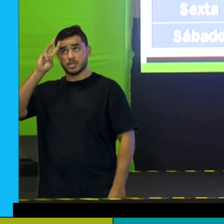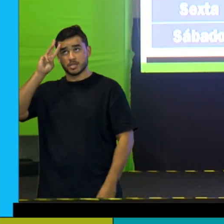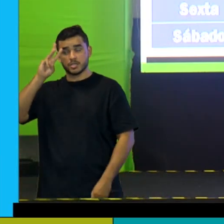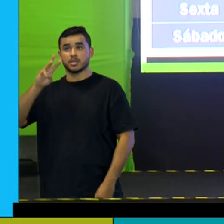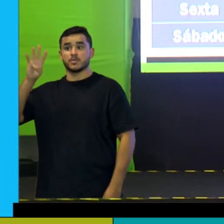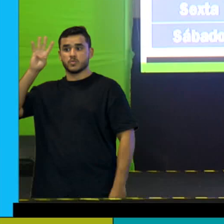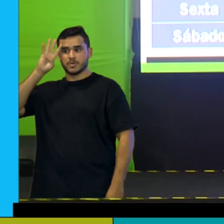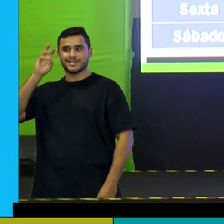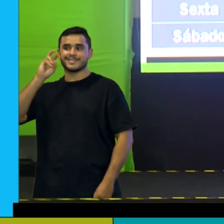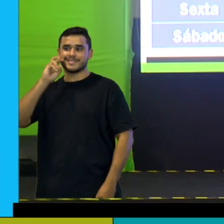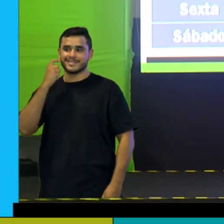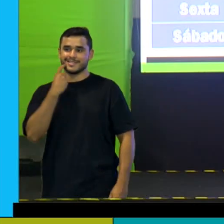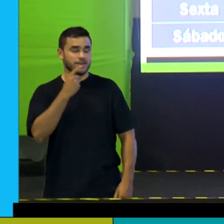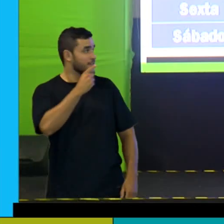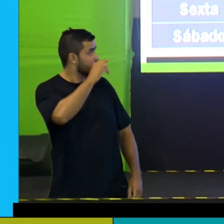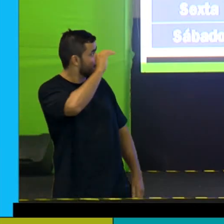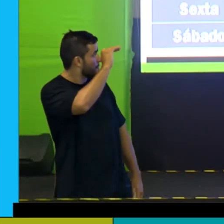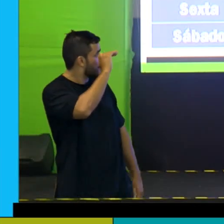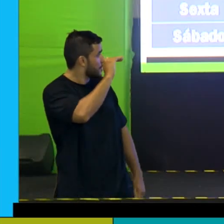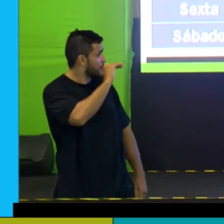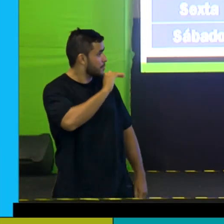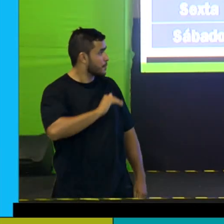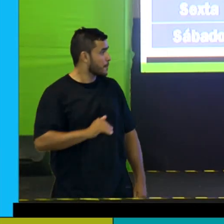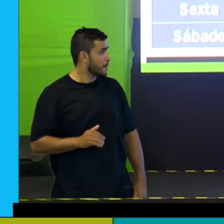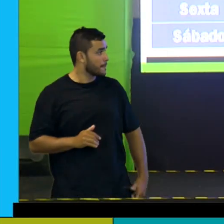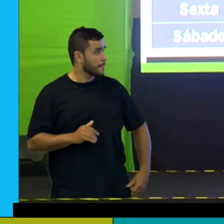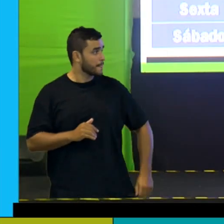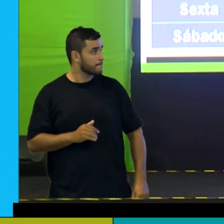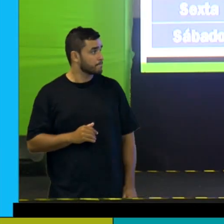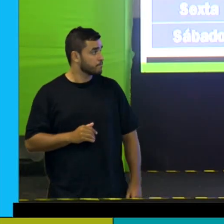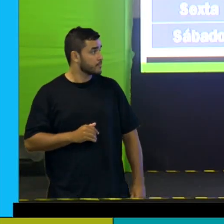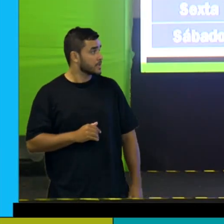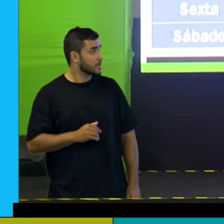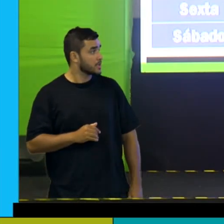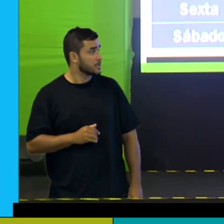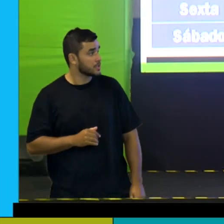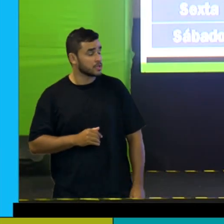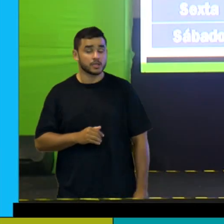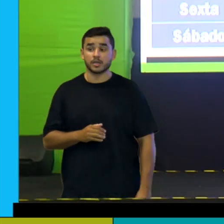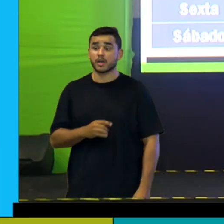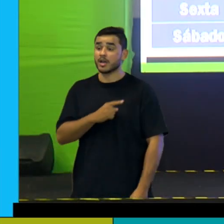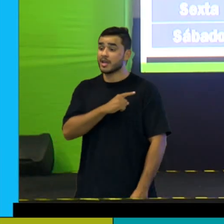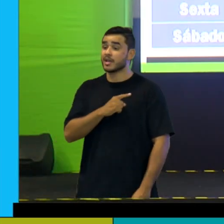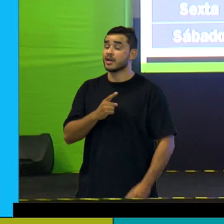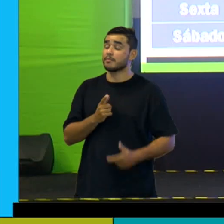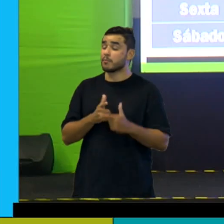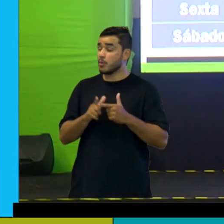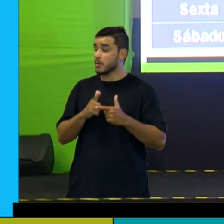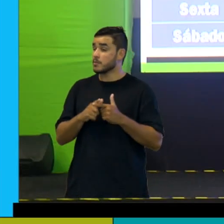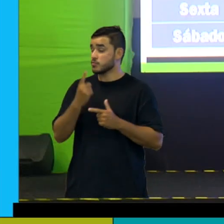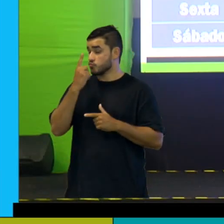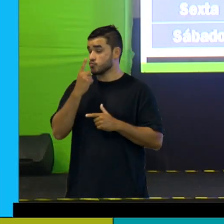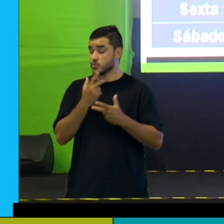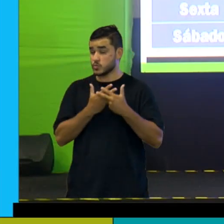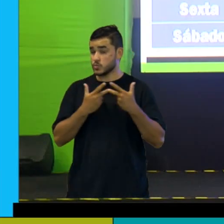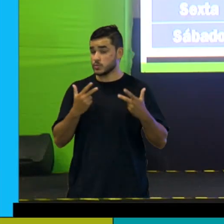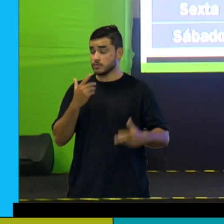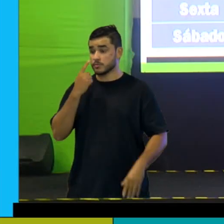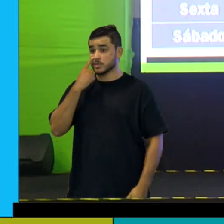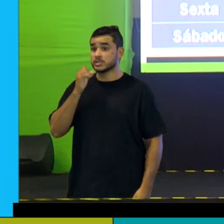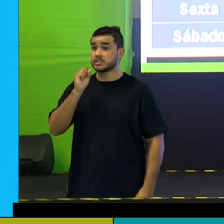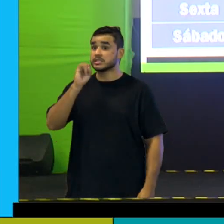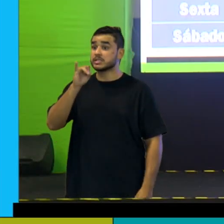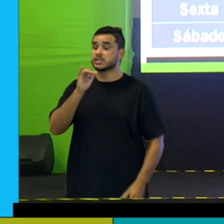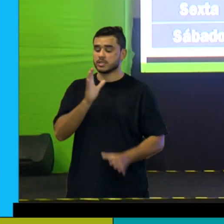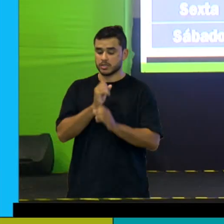15. Agora veja, Michael, né? Veja, Michael, o chato dessa questão, se eu for fazer os cálculos, porque eu tenho que